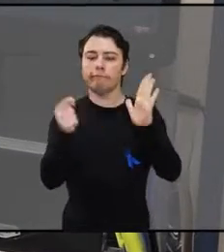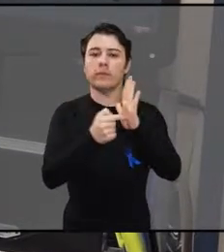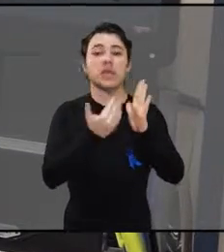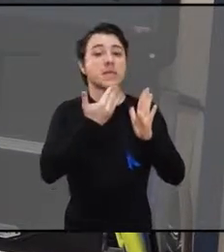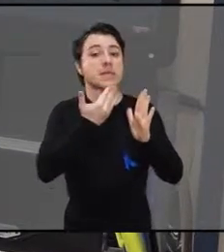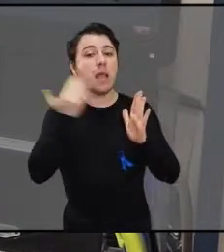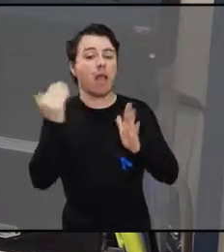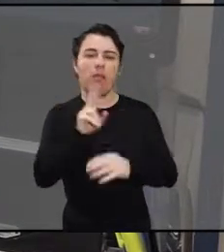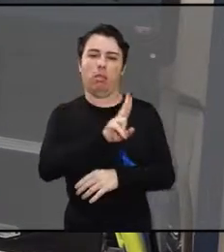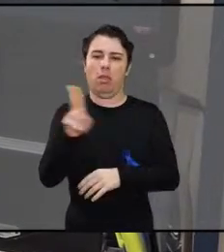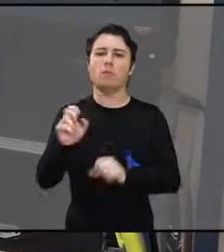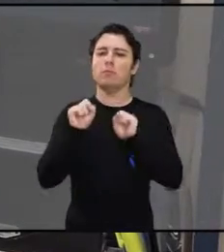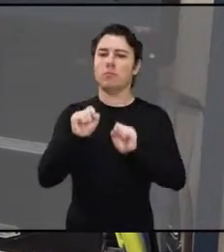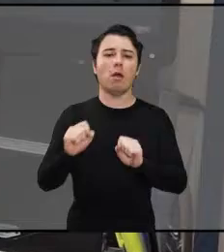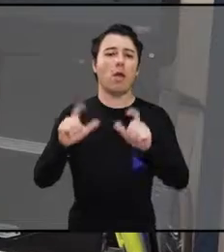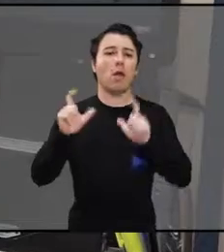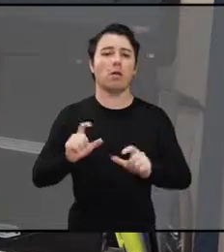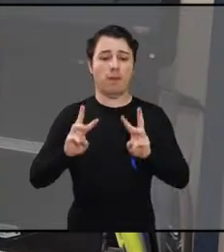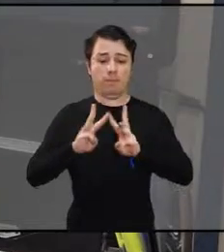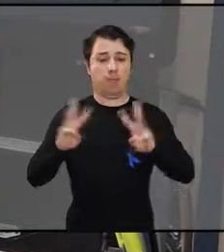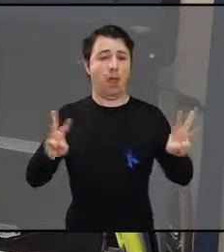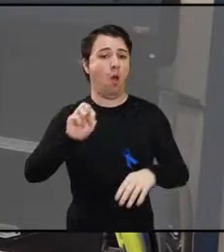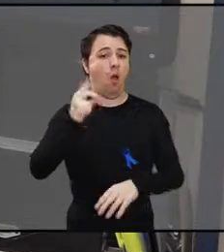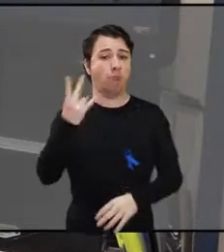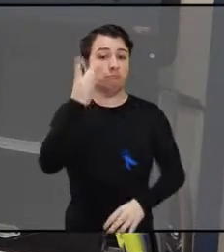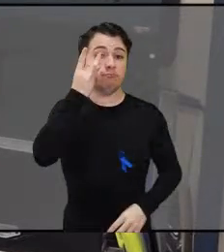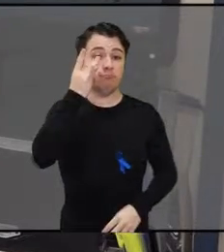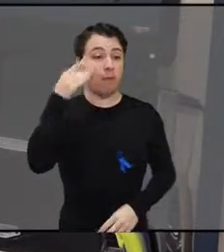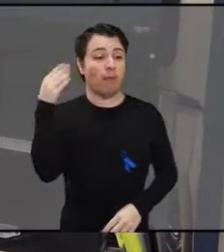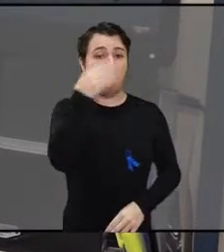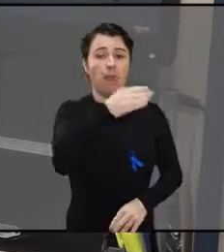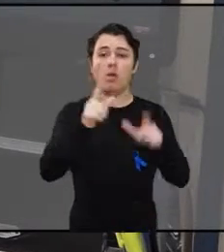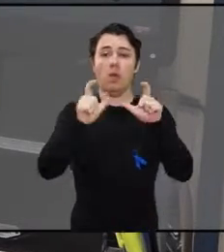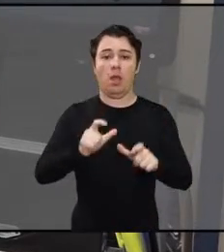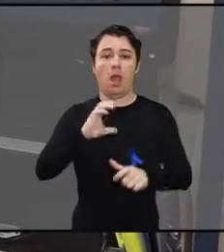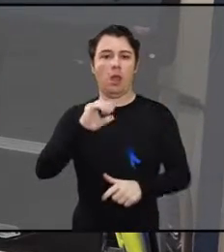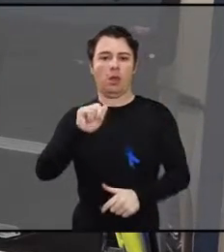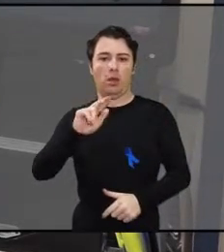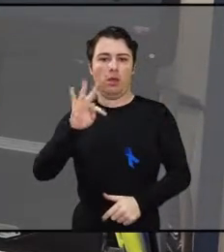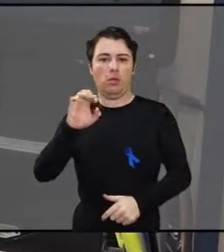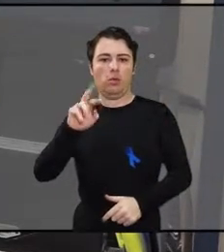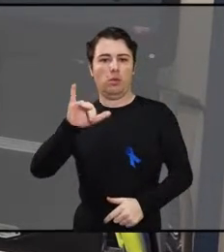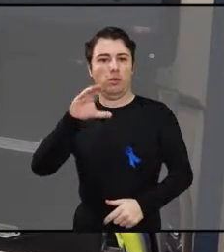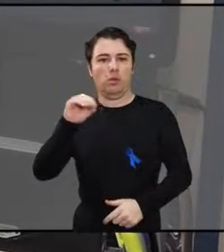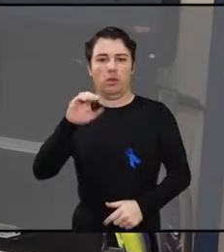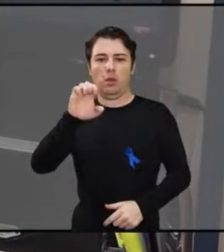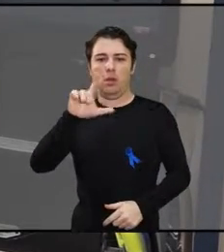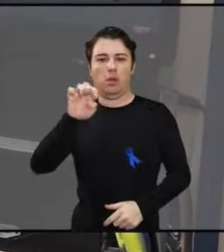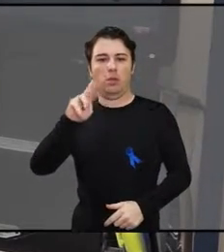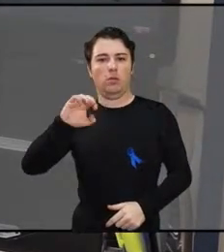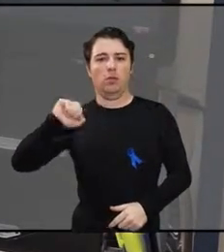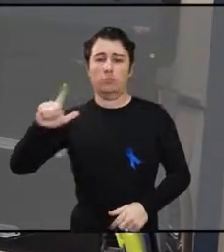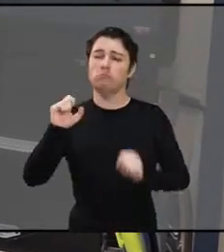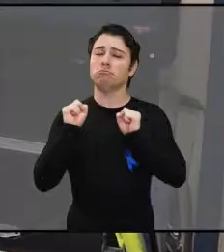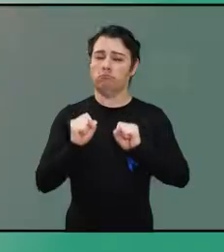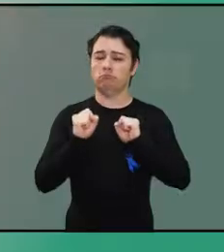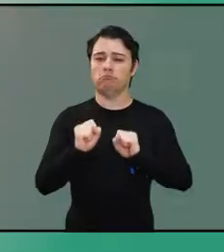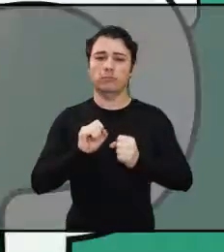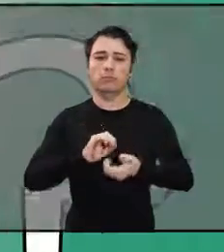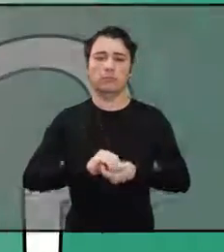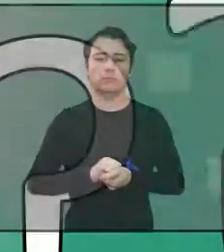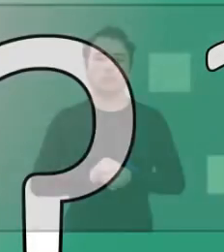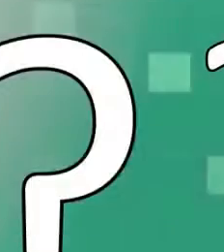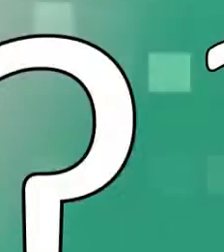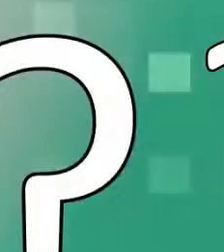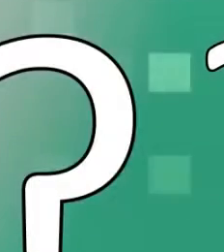denúncia anônima tanto pelo site quanto pessoalmente pode comparecer no cartório eleitoral para fazer essa denúncia